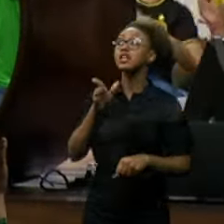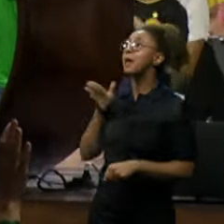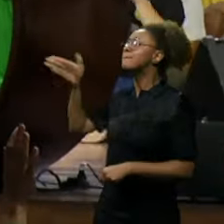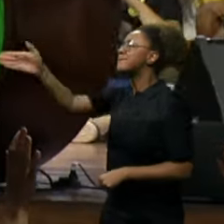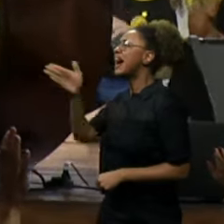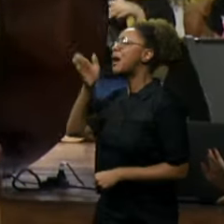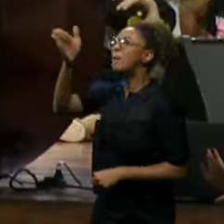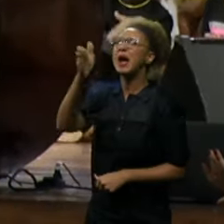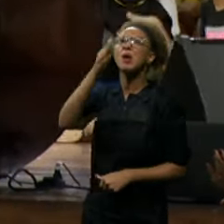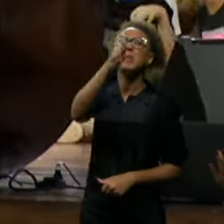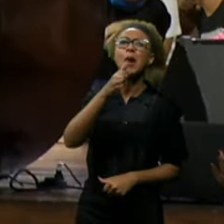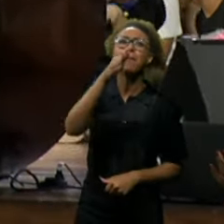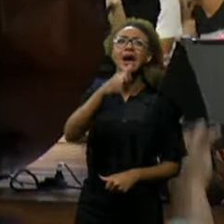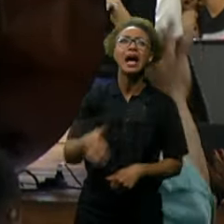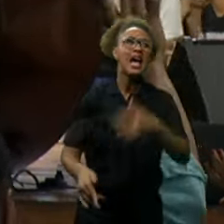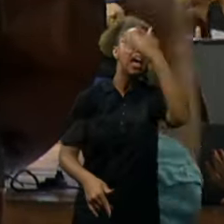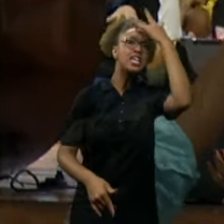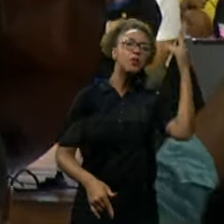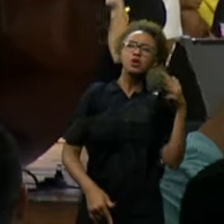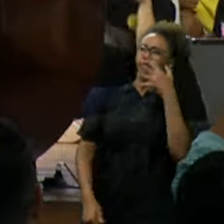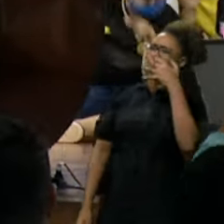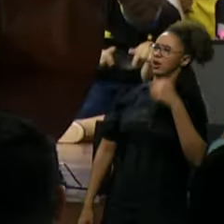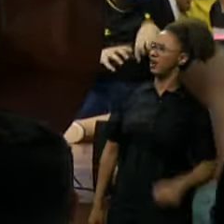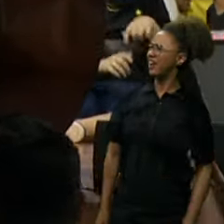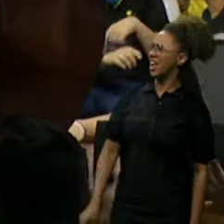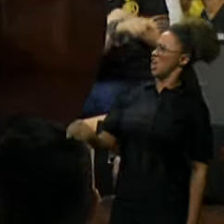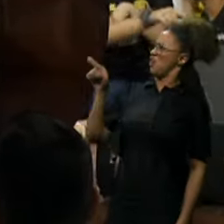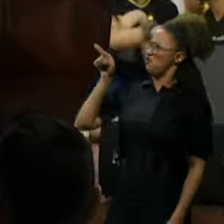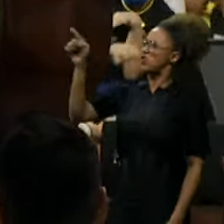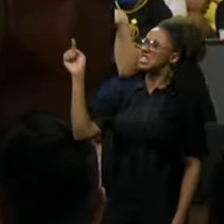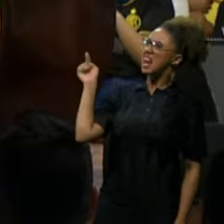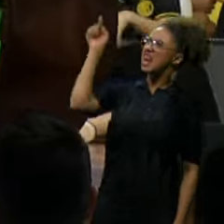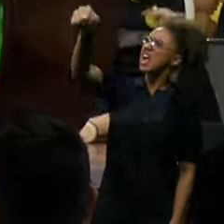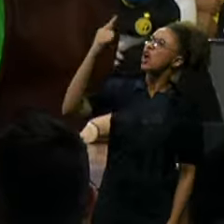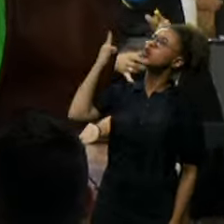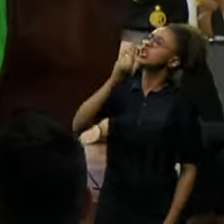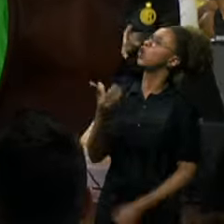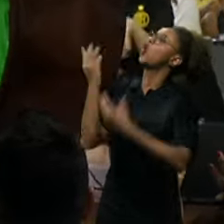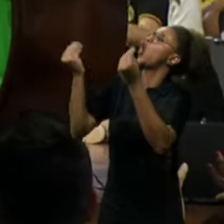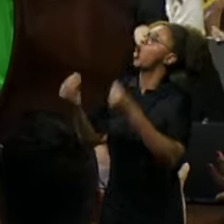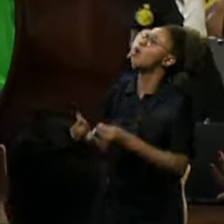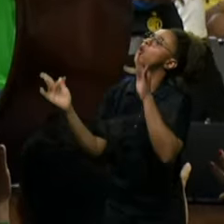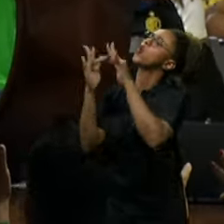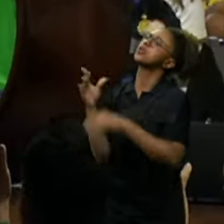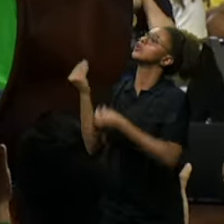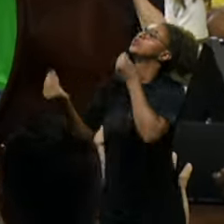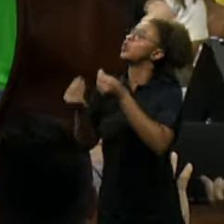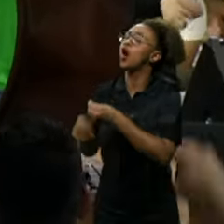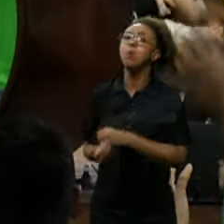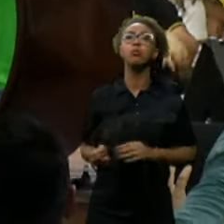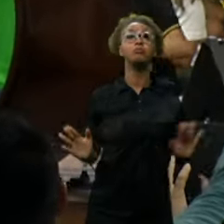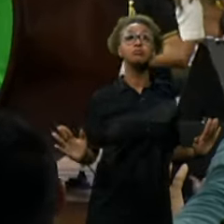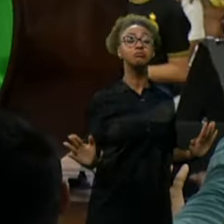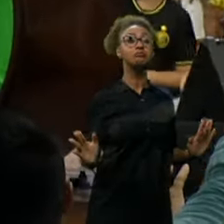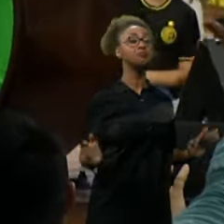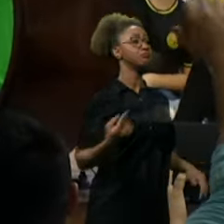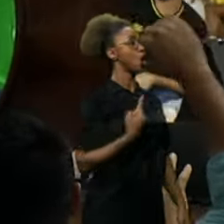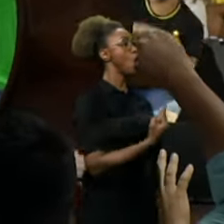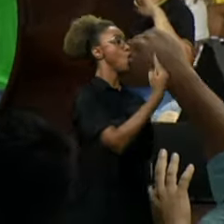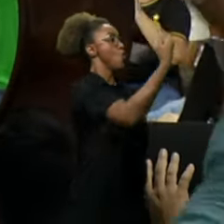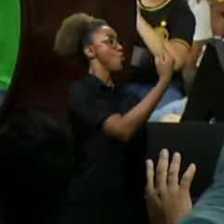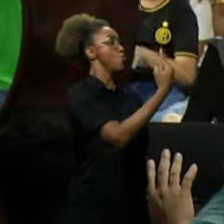lugares aonde as pessoas vão dizer você durma Que bom quantos e você vai dizer